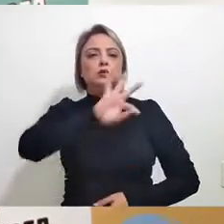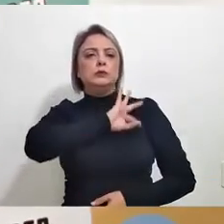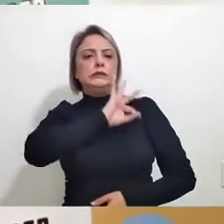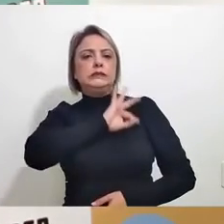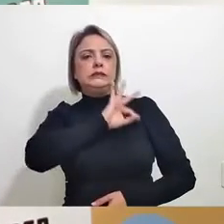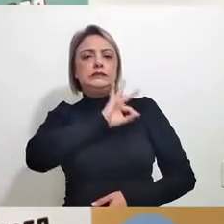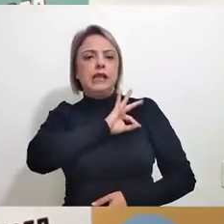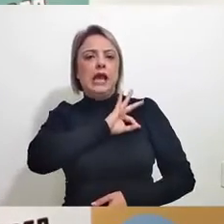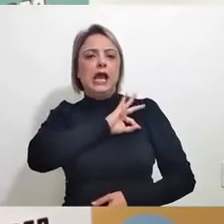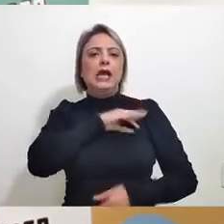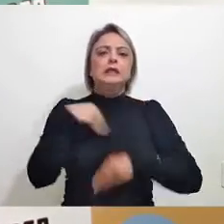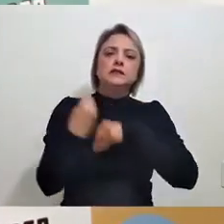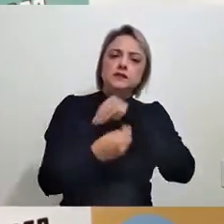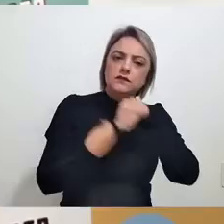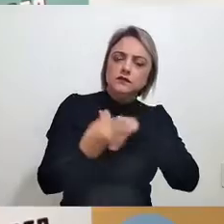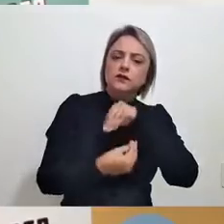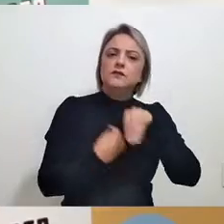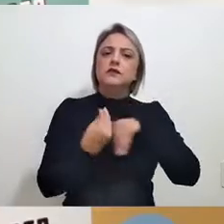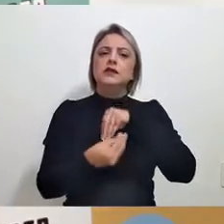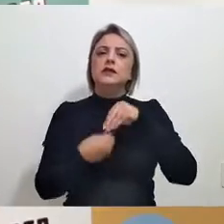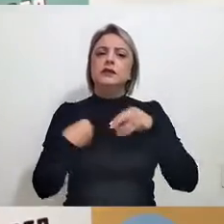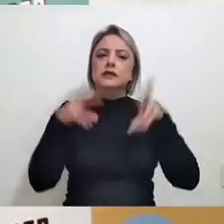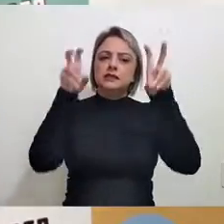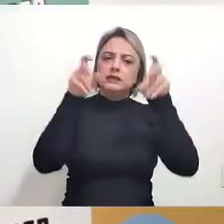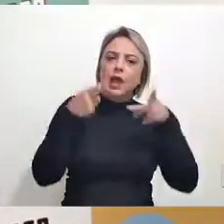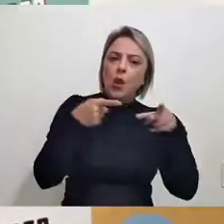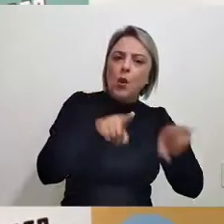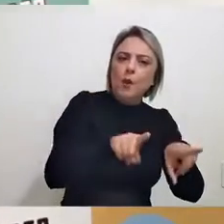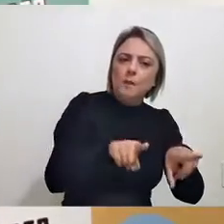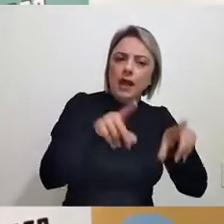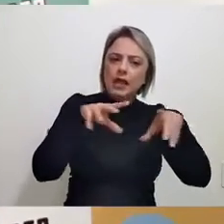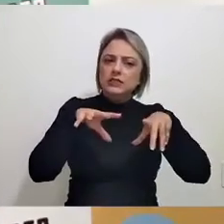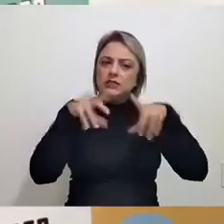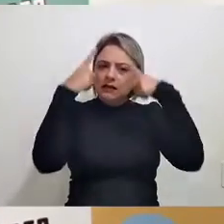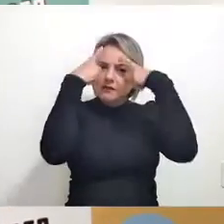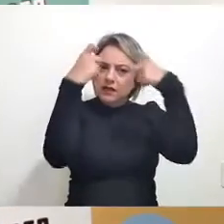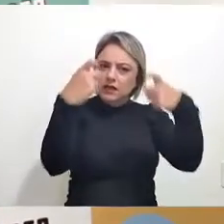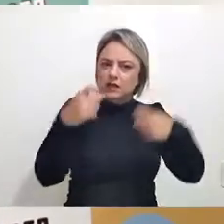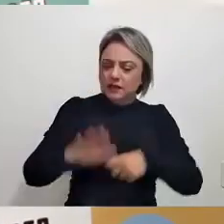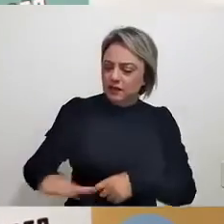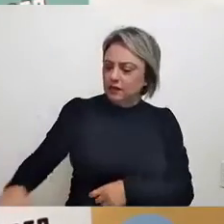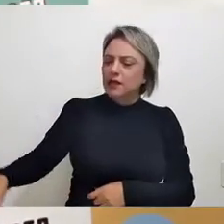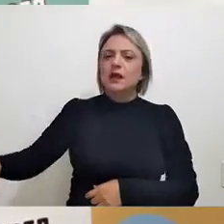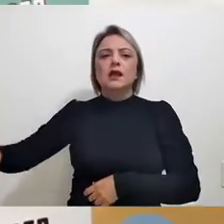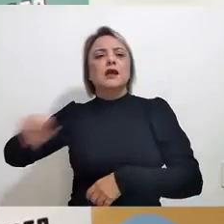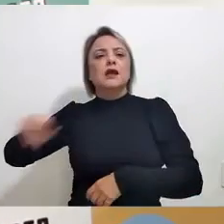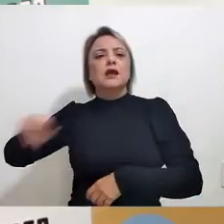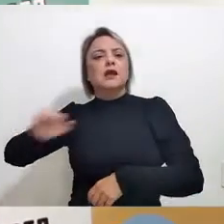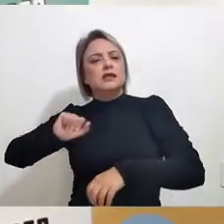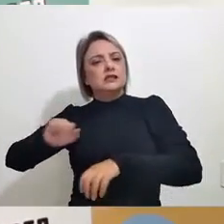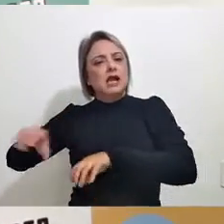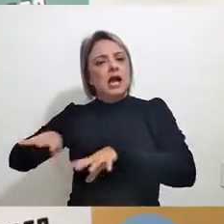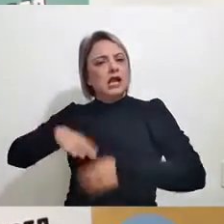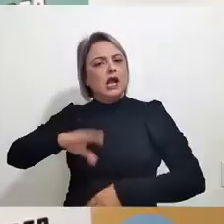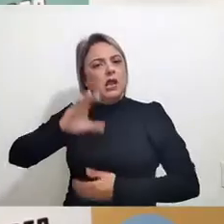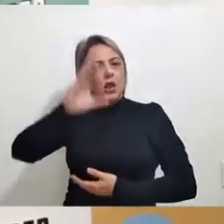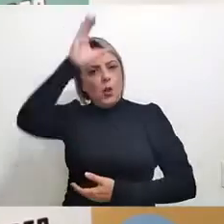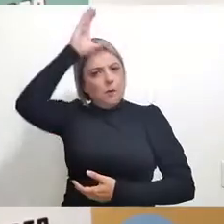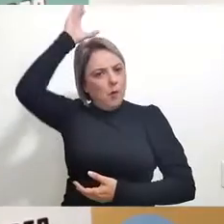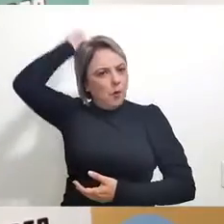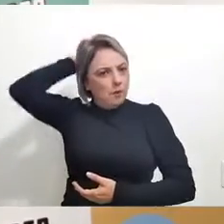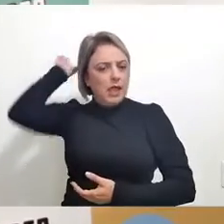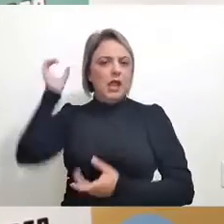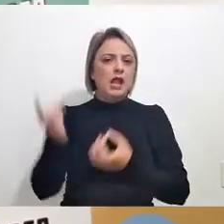cobrir diversas marchas, diversas passeatas de excelência com vocês nesse trabalho. Então, eu queria, nesse último